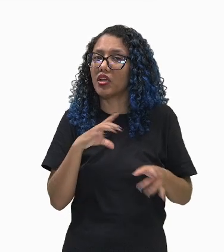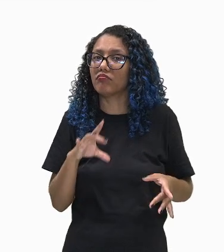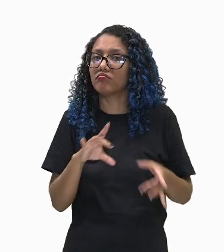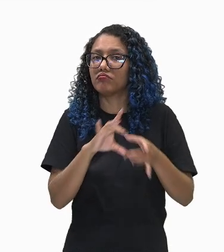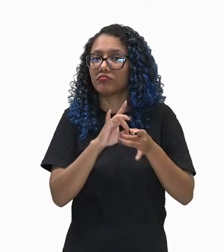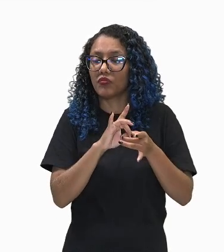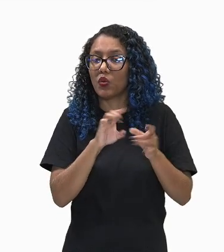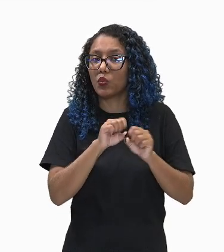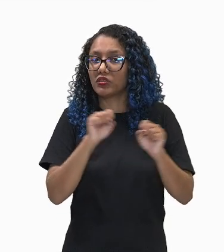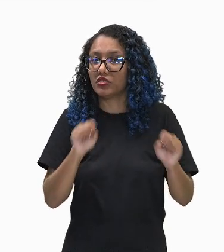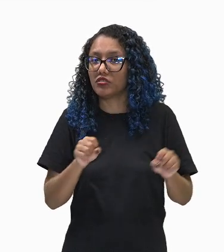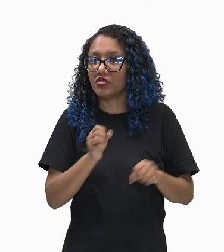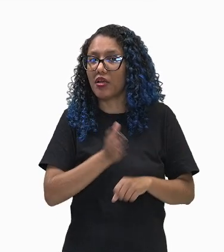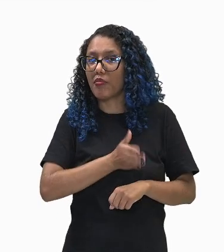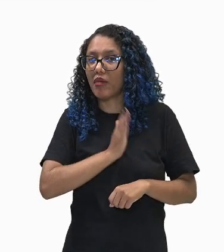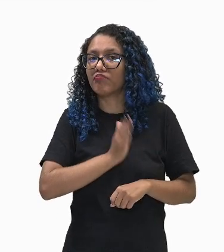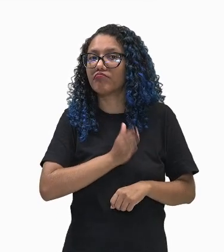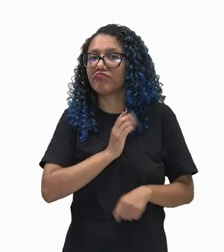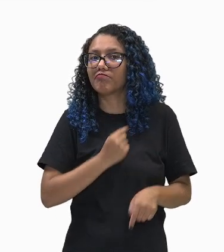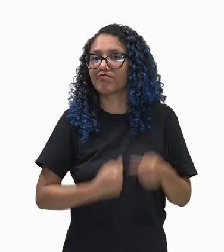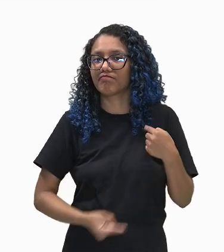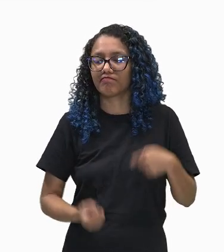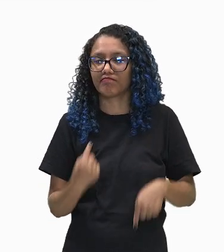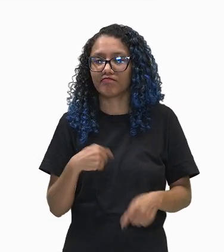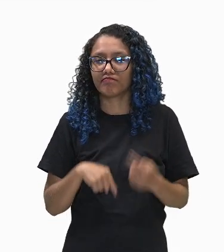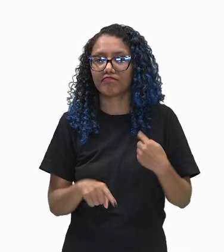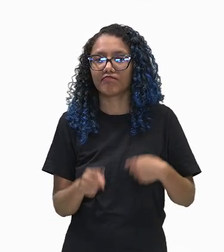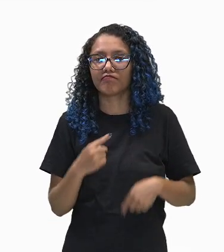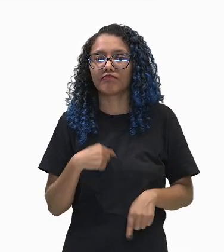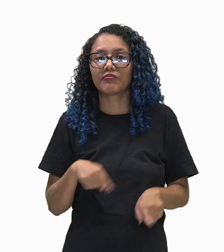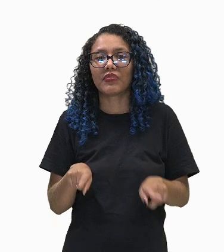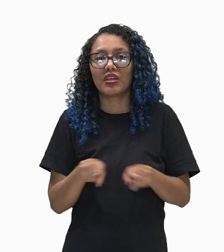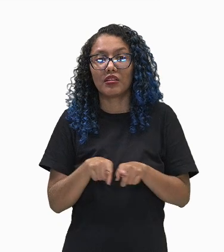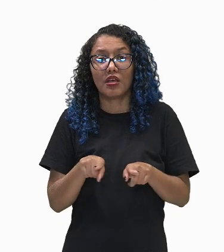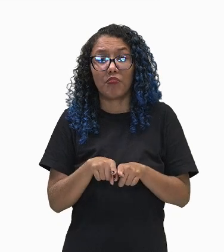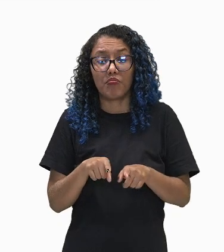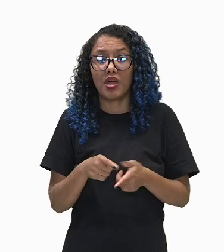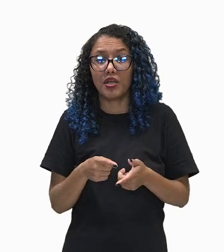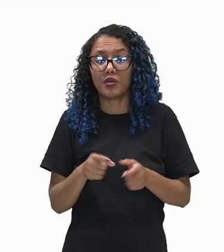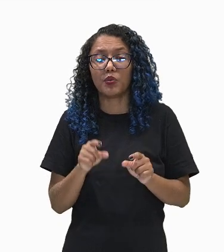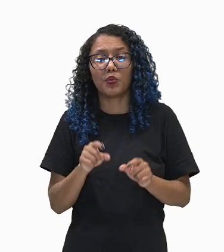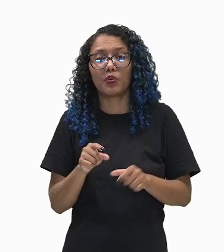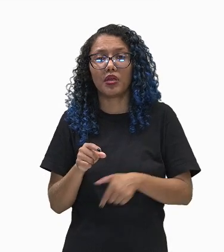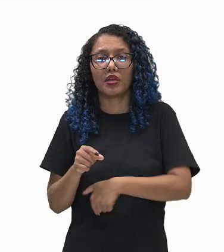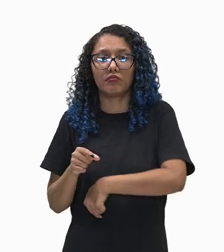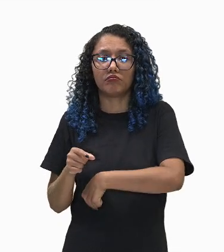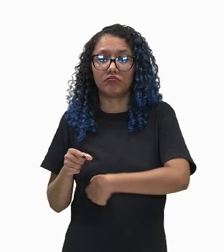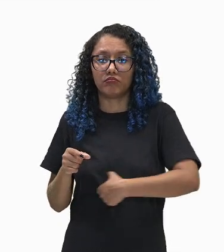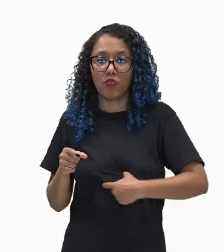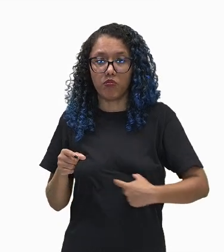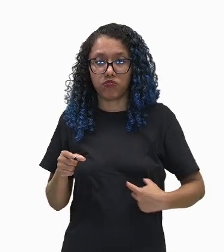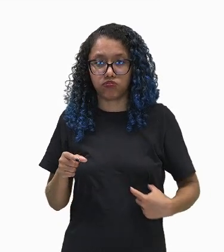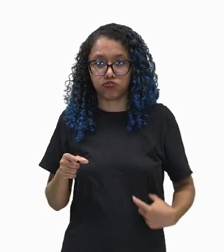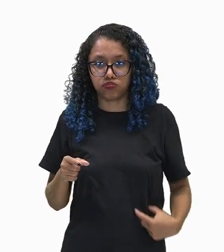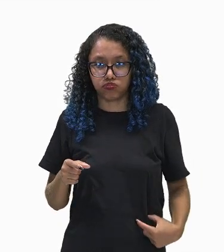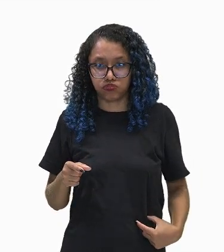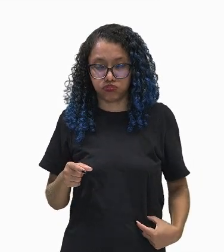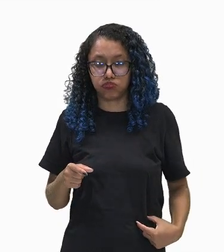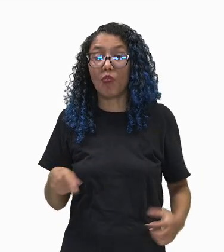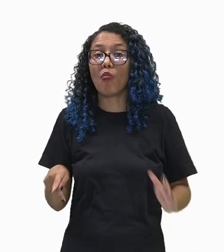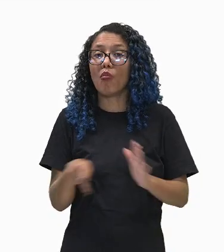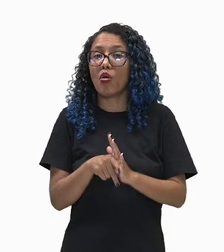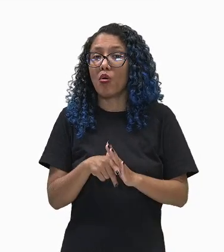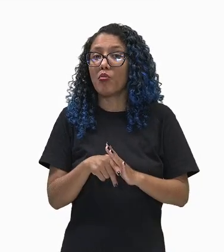sistema cardiovascular. Nós temos aí a presença do intestino, que é do sistema